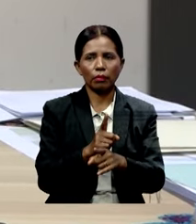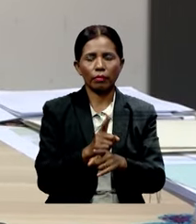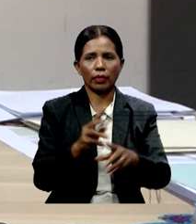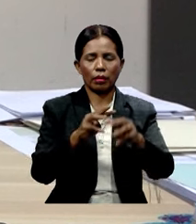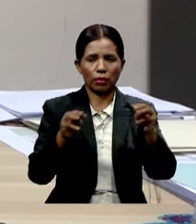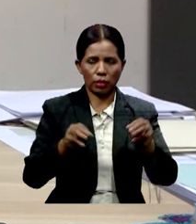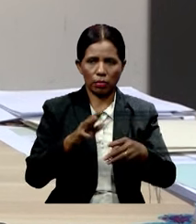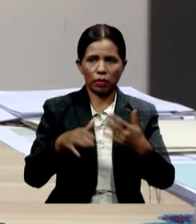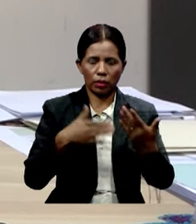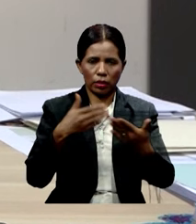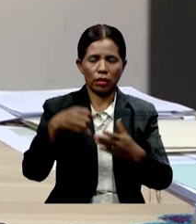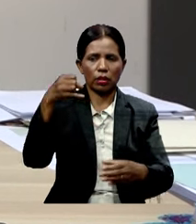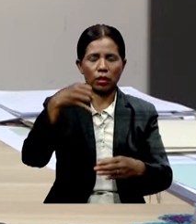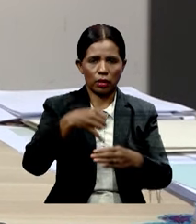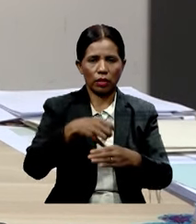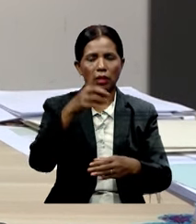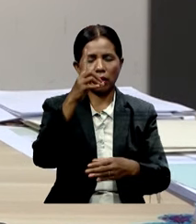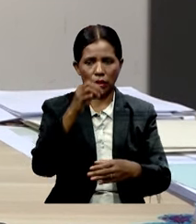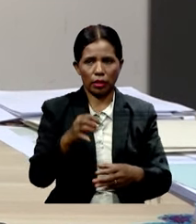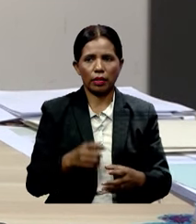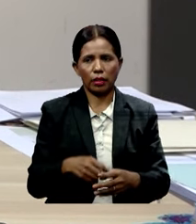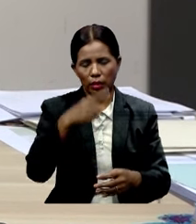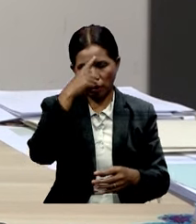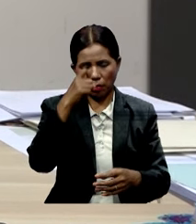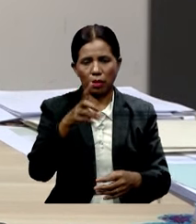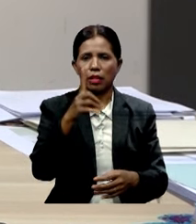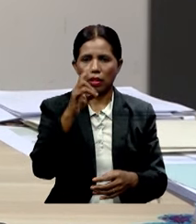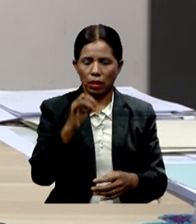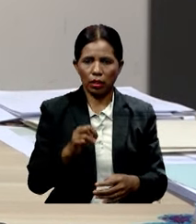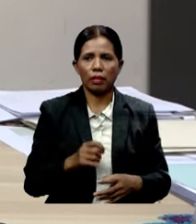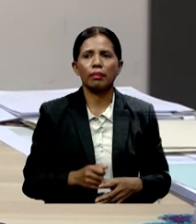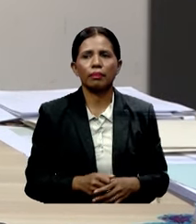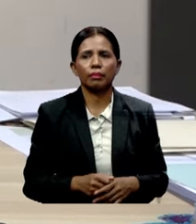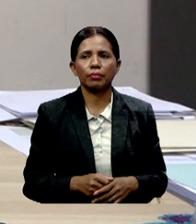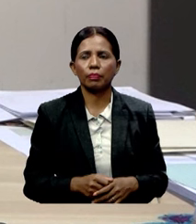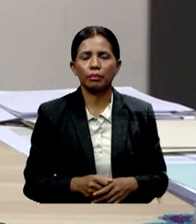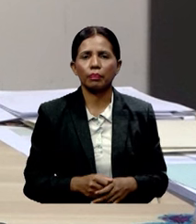município todo, inclui a capital Lili. Também é que a capital Lili é.